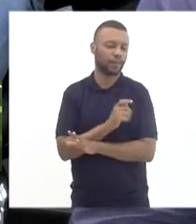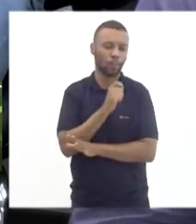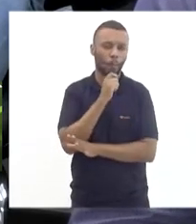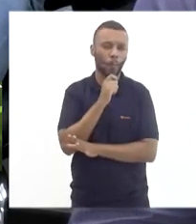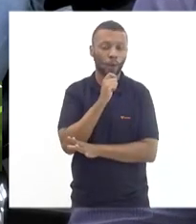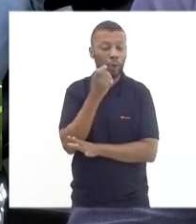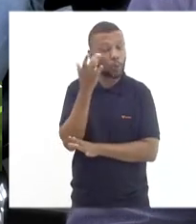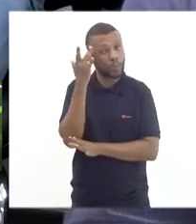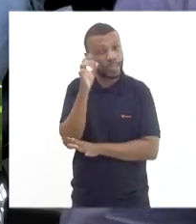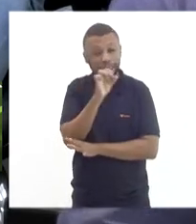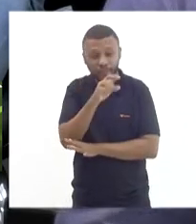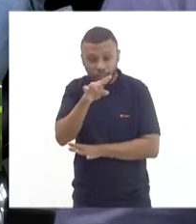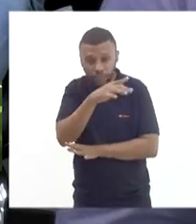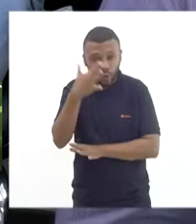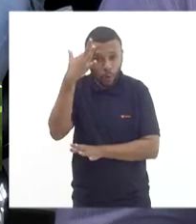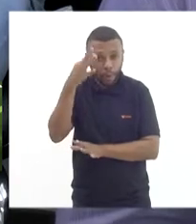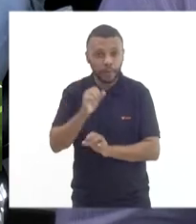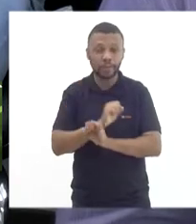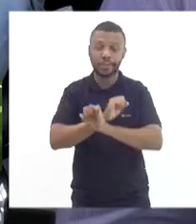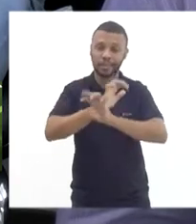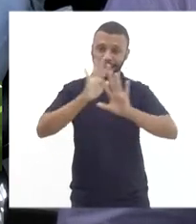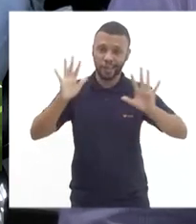me fazendo entender, né? Mas